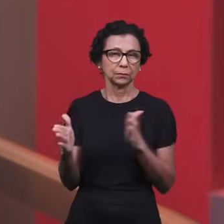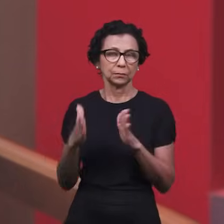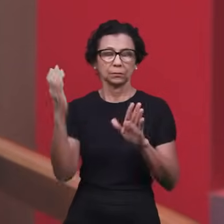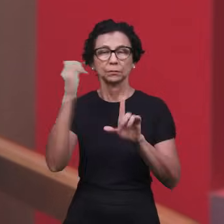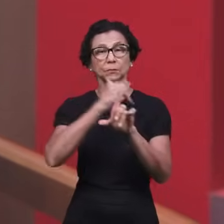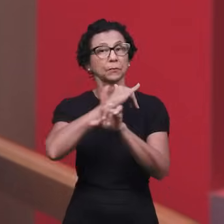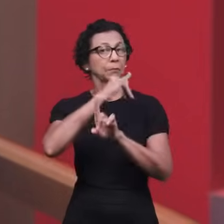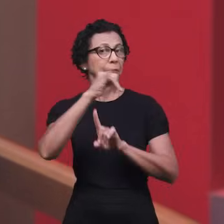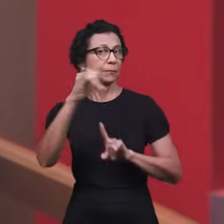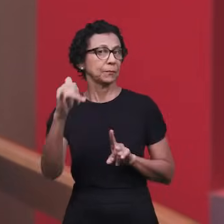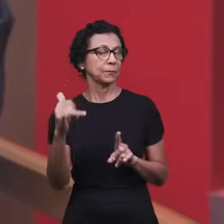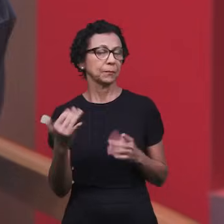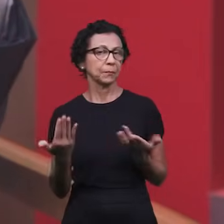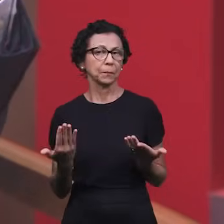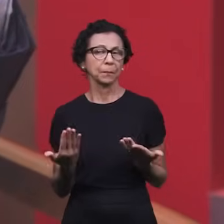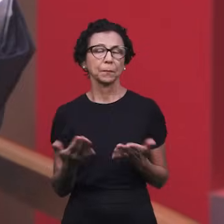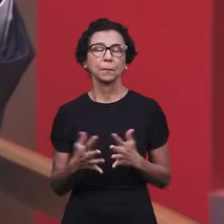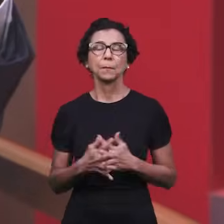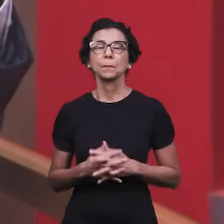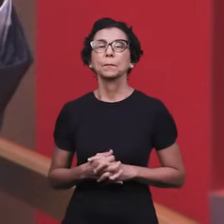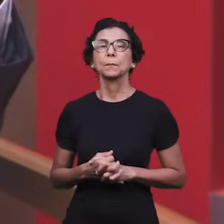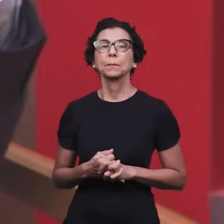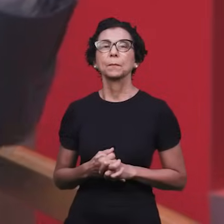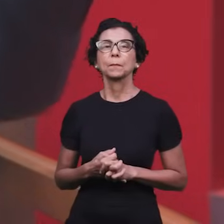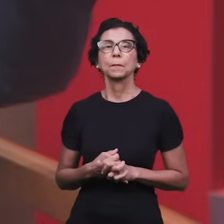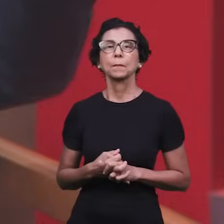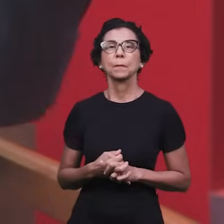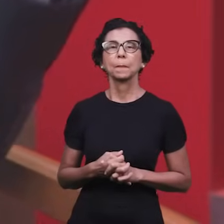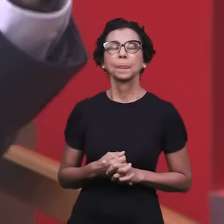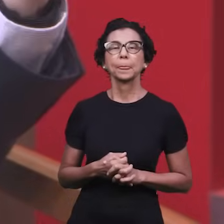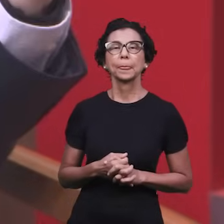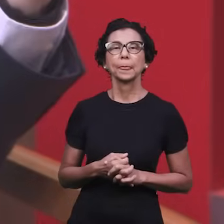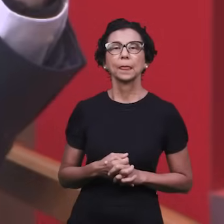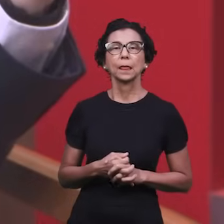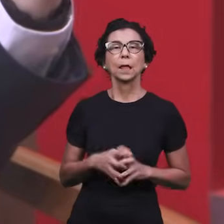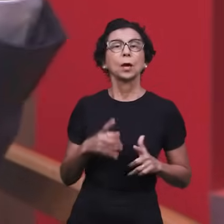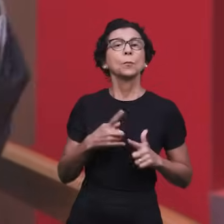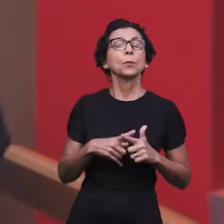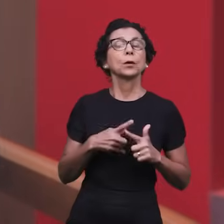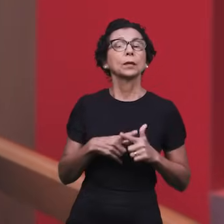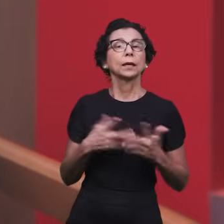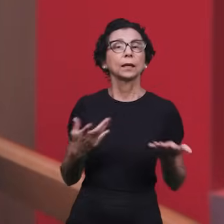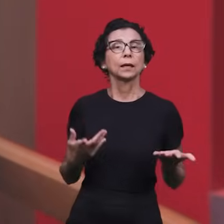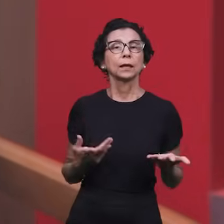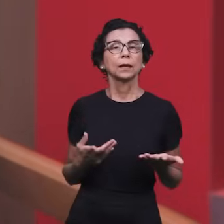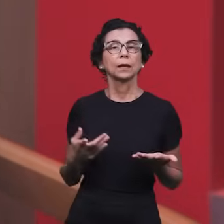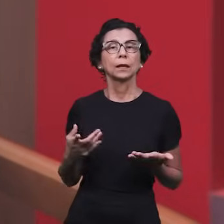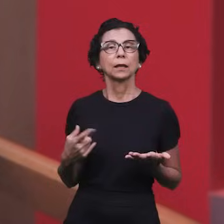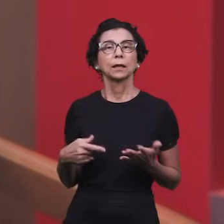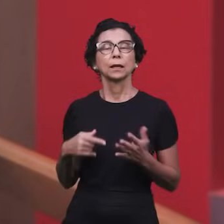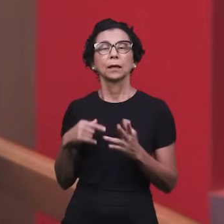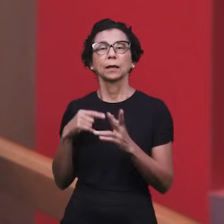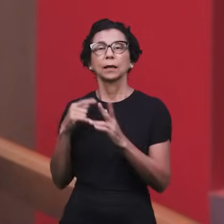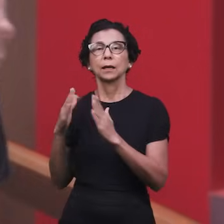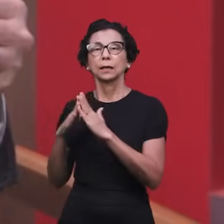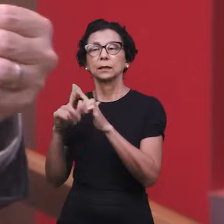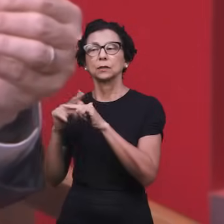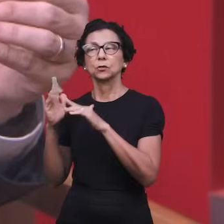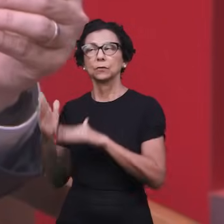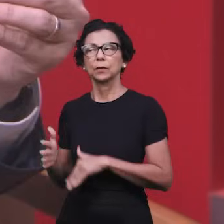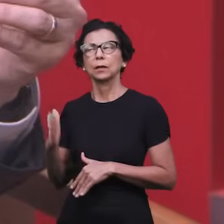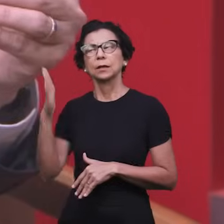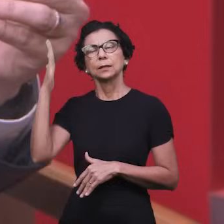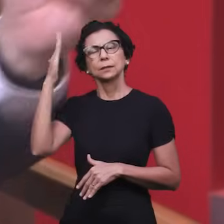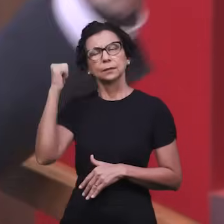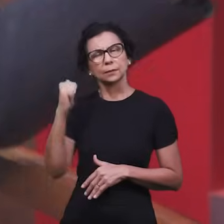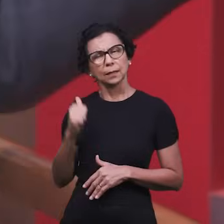profético. Por quê? Porque a igreja, ela sabe que o Senhor Jesus está às portas e breve